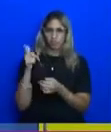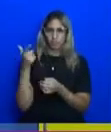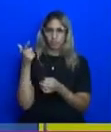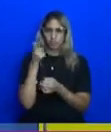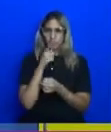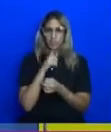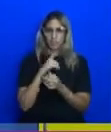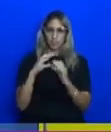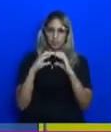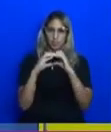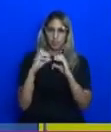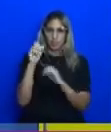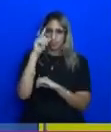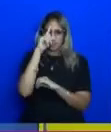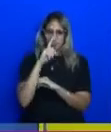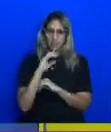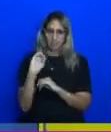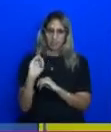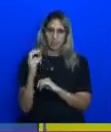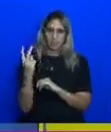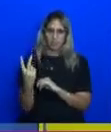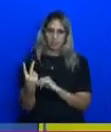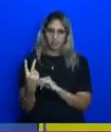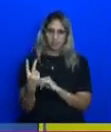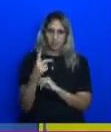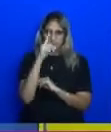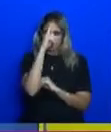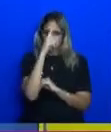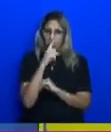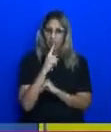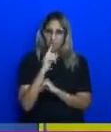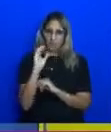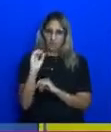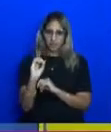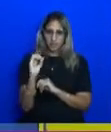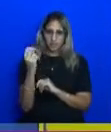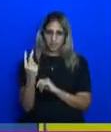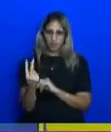Bola amarela, 02. Amarela, 02.